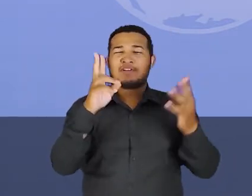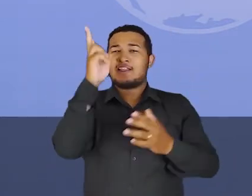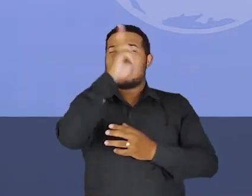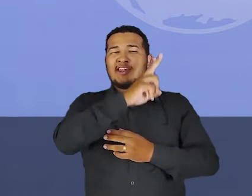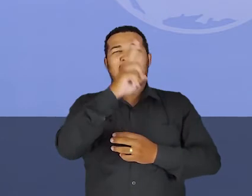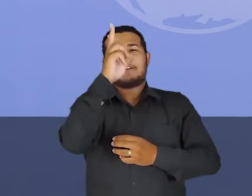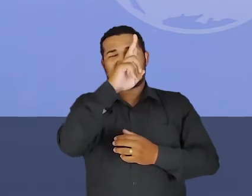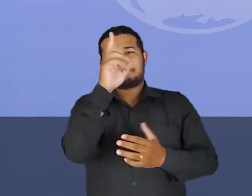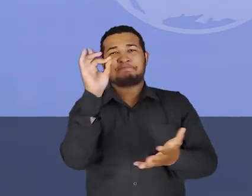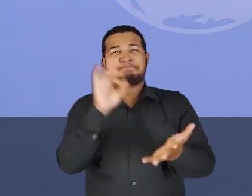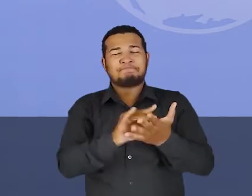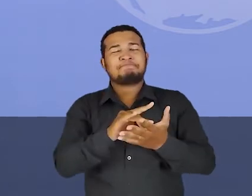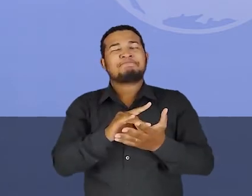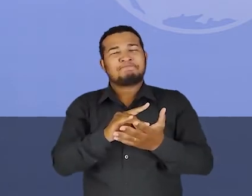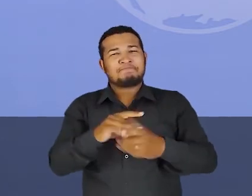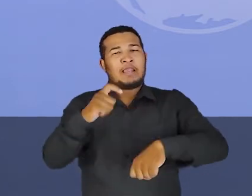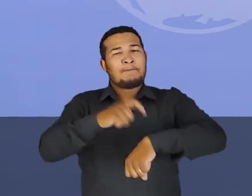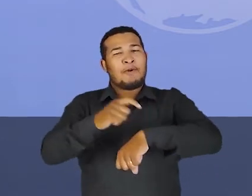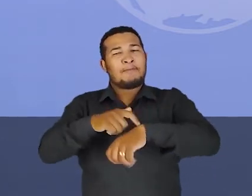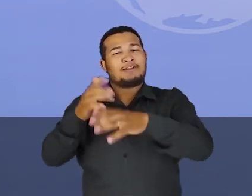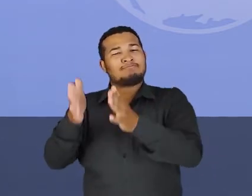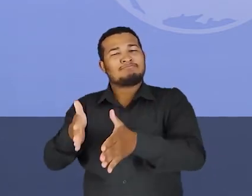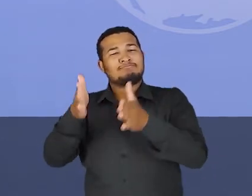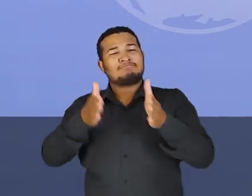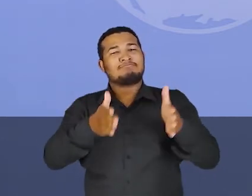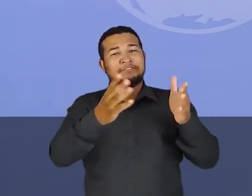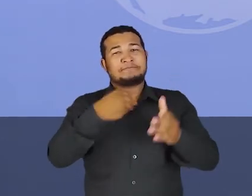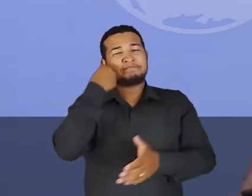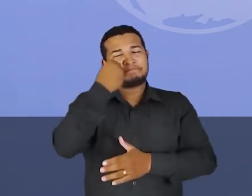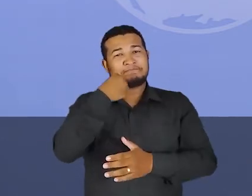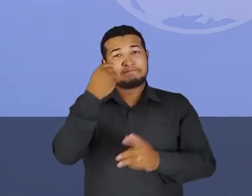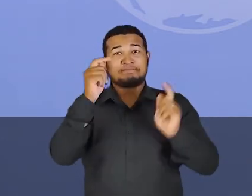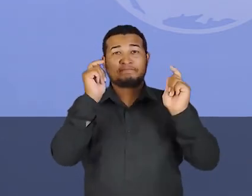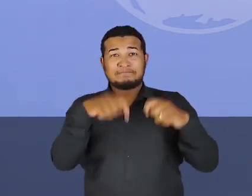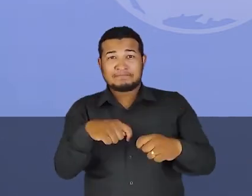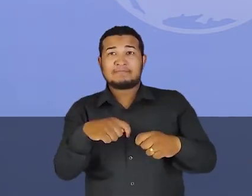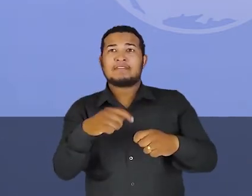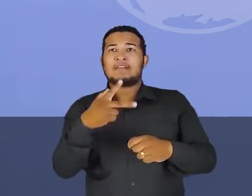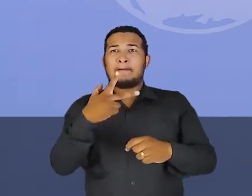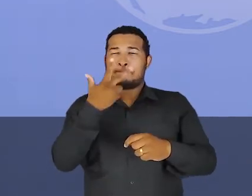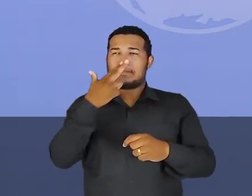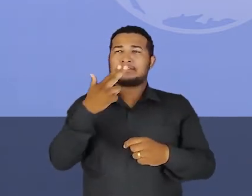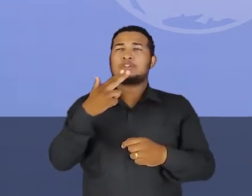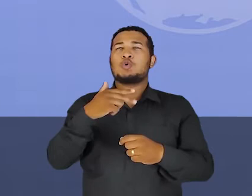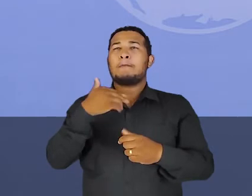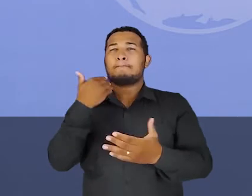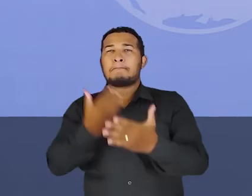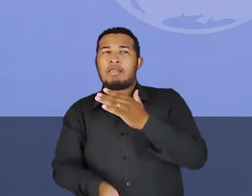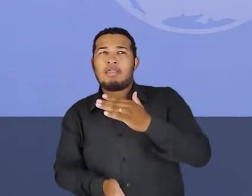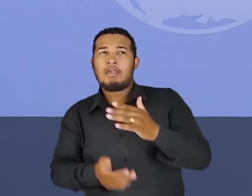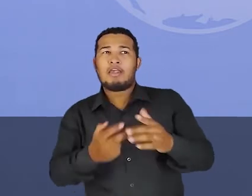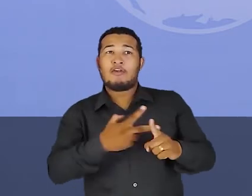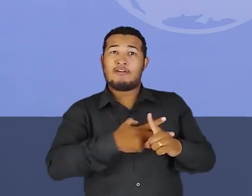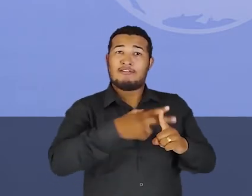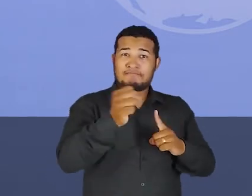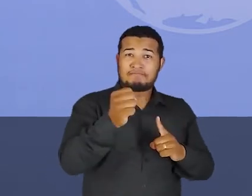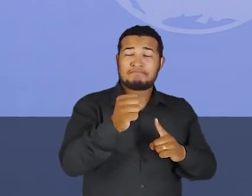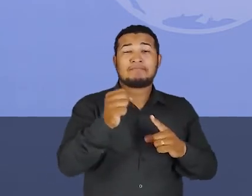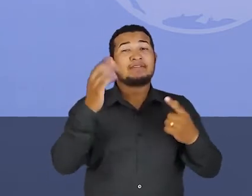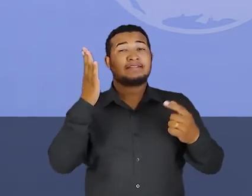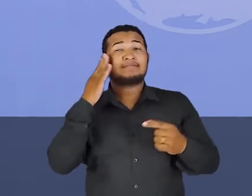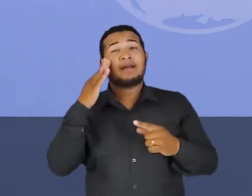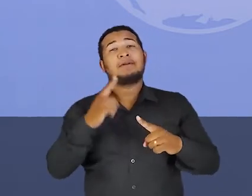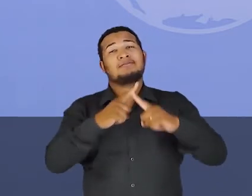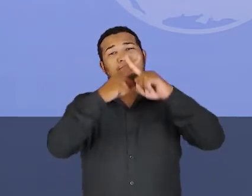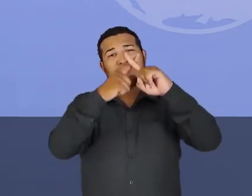lembrando tantos momentos que a gente pôde experimentar, derrotas, vitórias, né? Nós sabemos que a